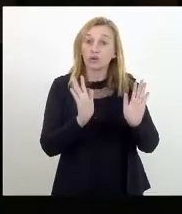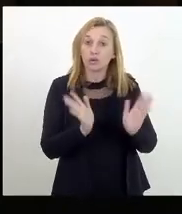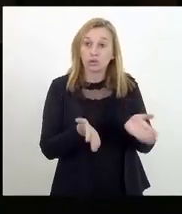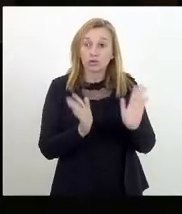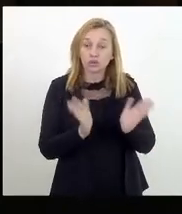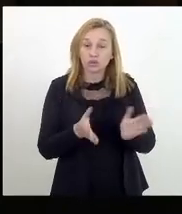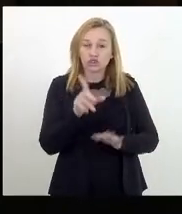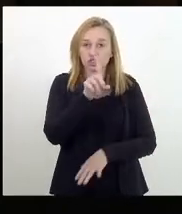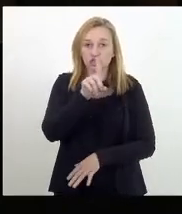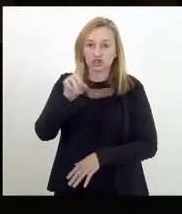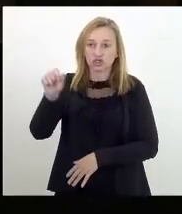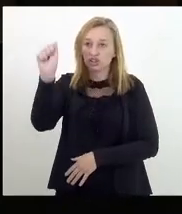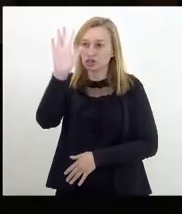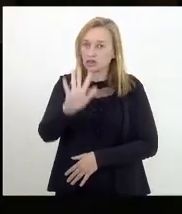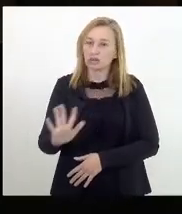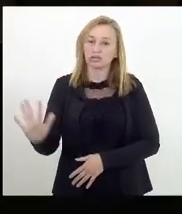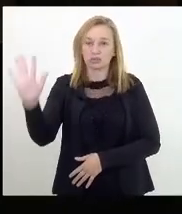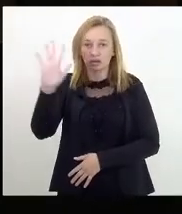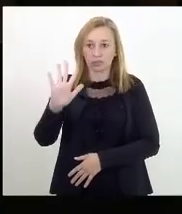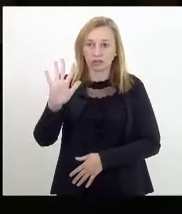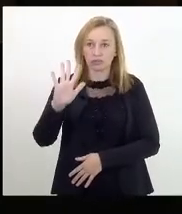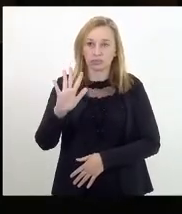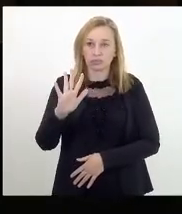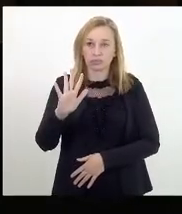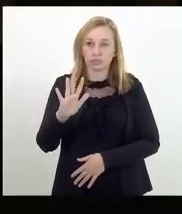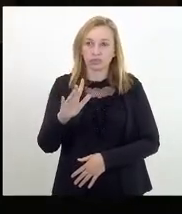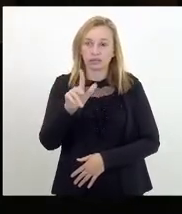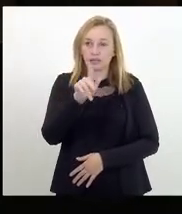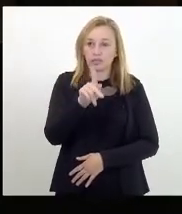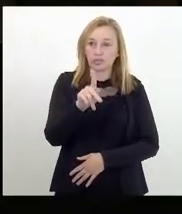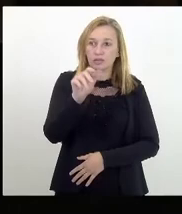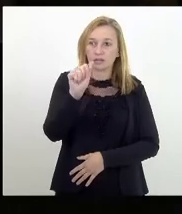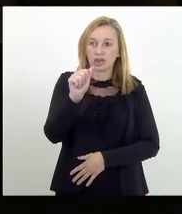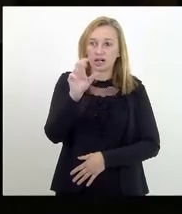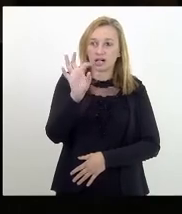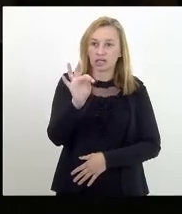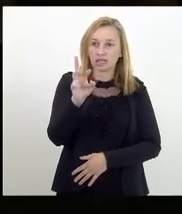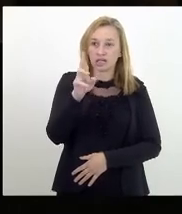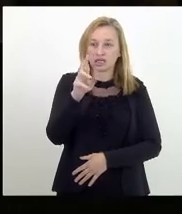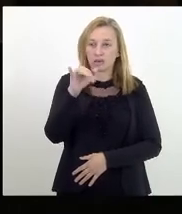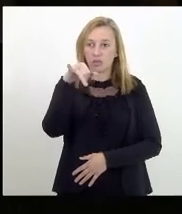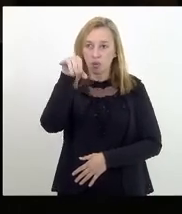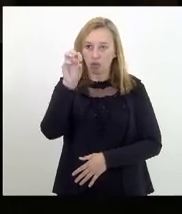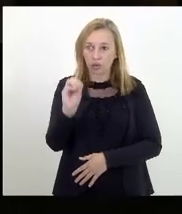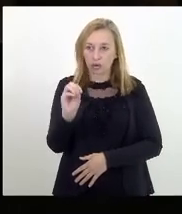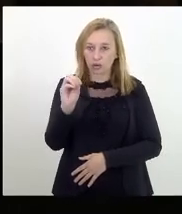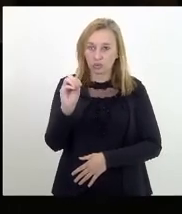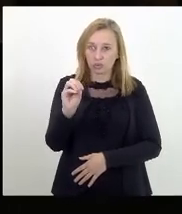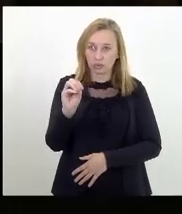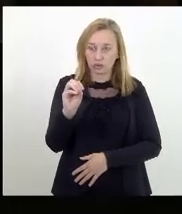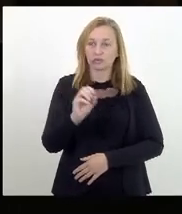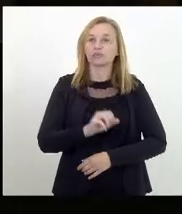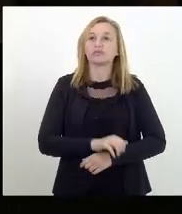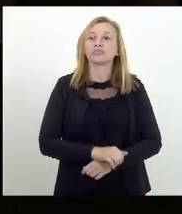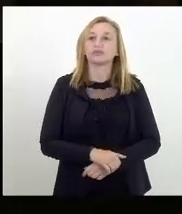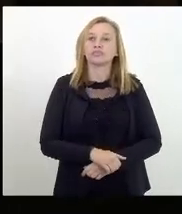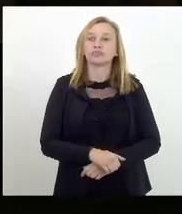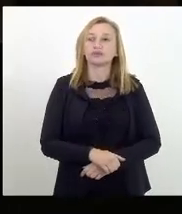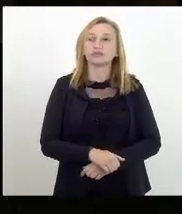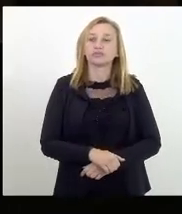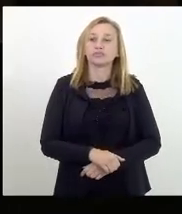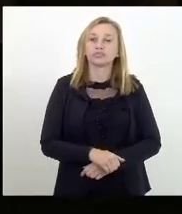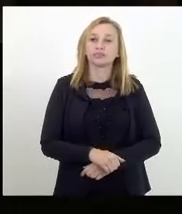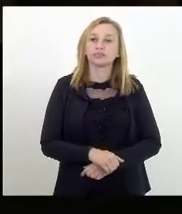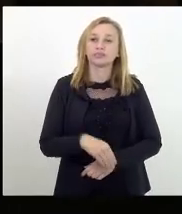dia nacional do patrimônio o material e